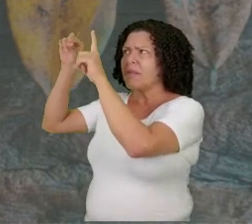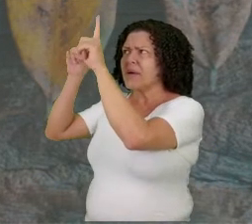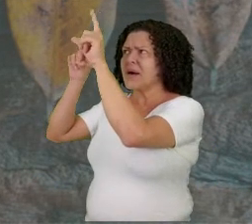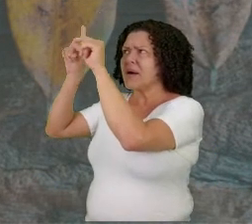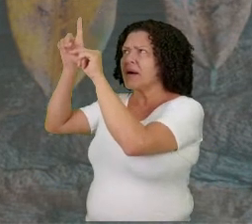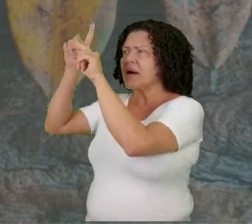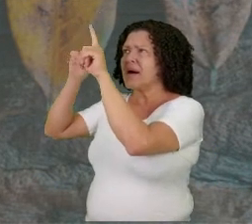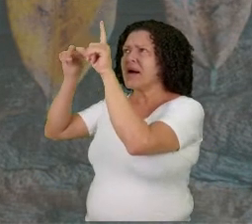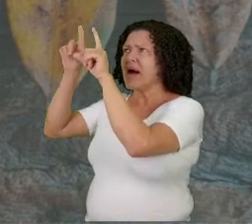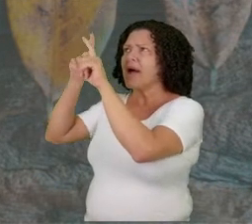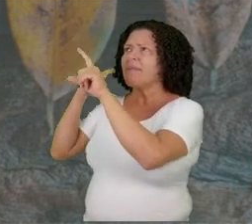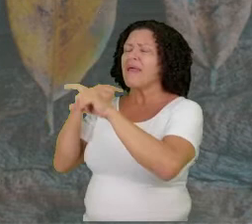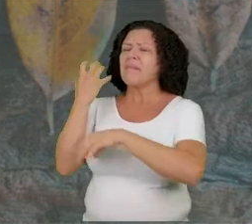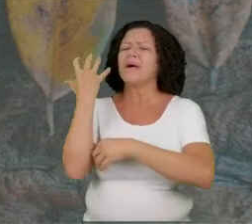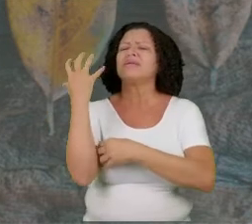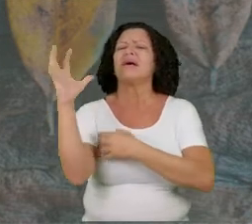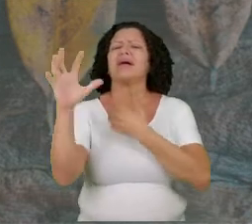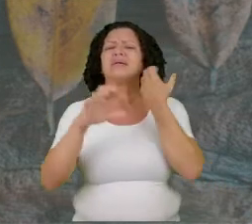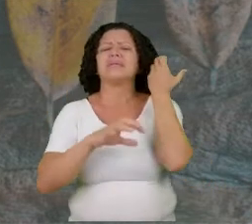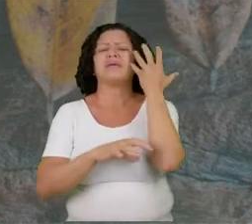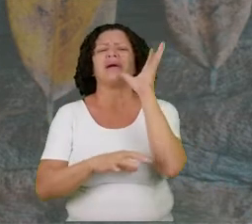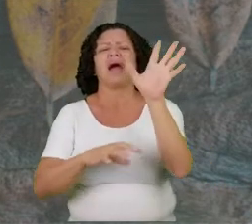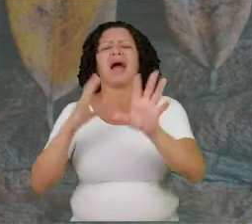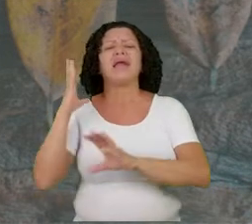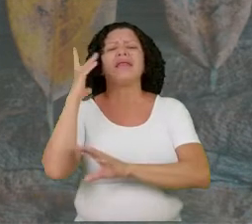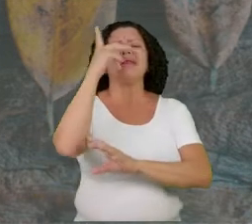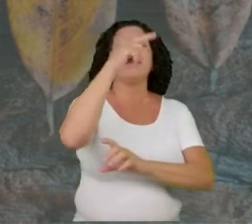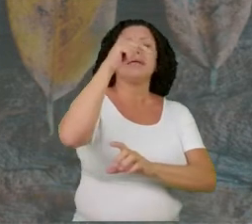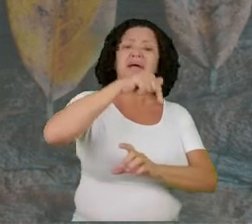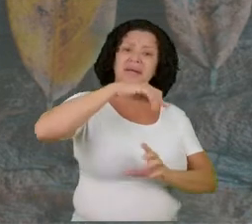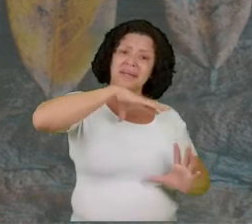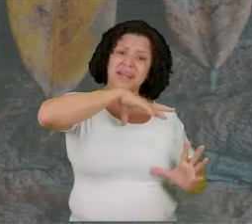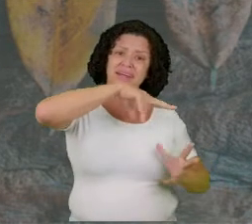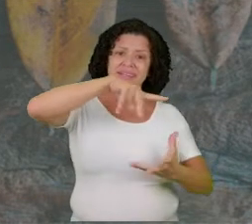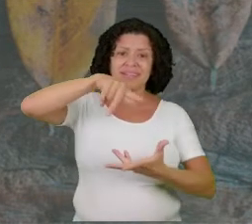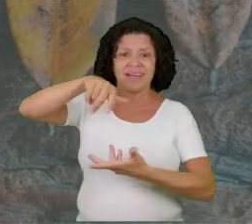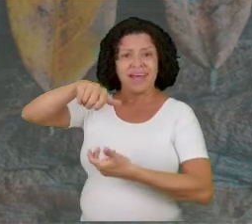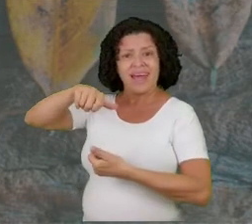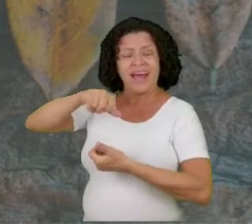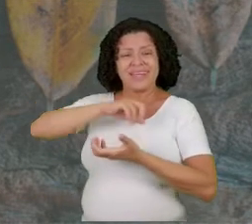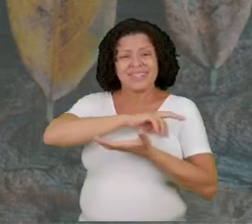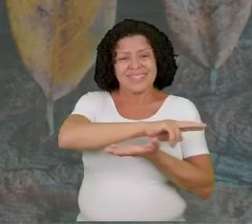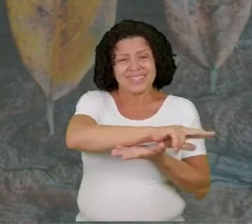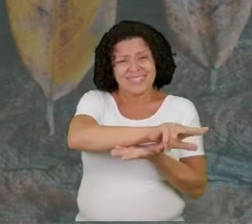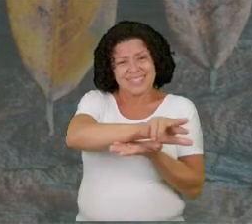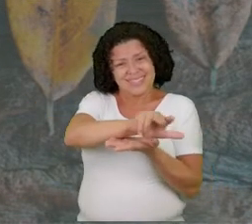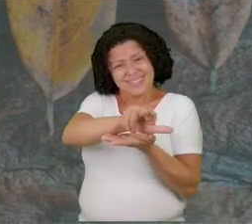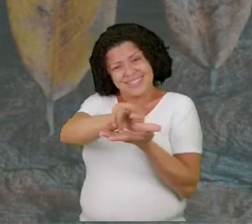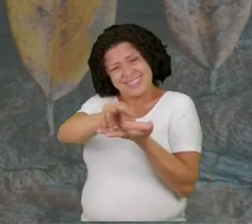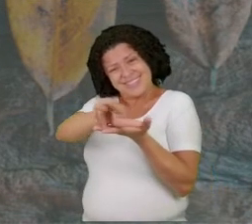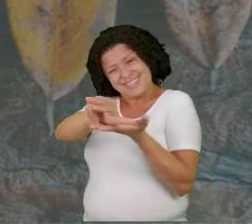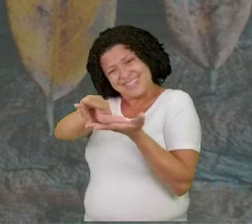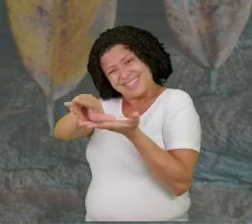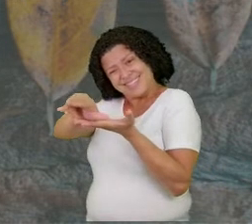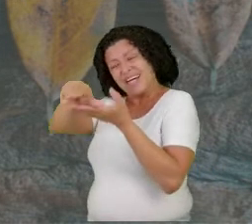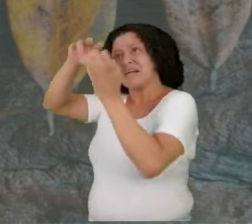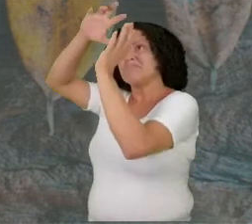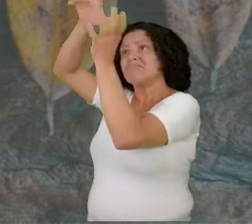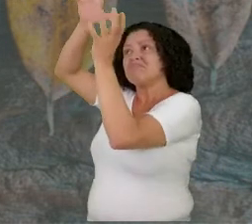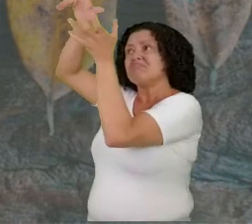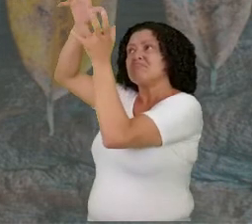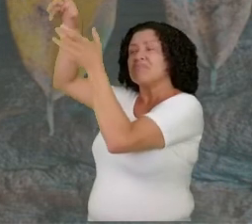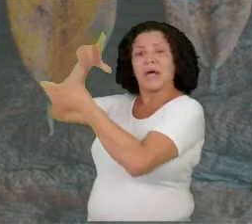galáxias, criou uma natureza tão exuberante no nosso planeta Terra e uma variedade de planetas que